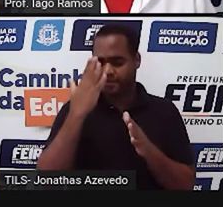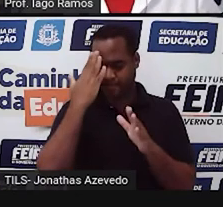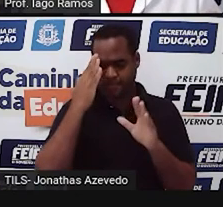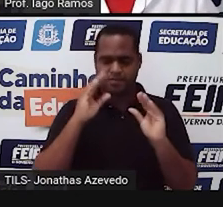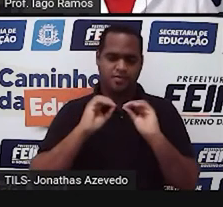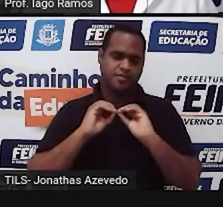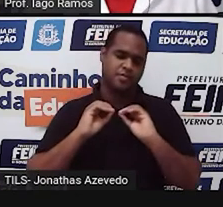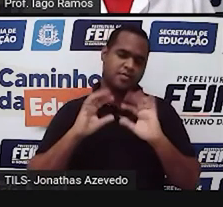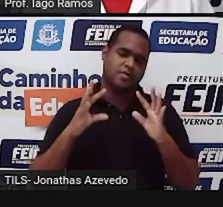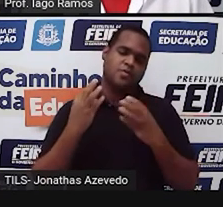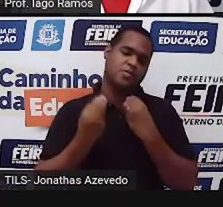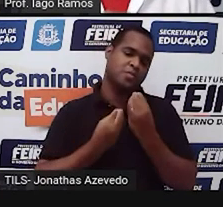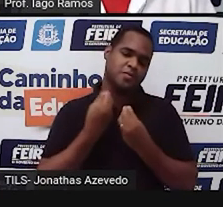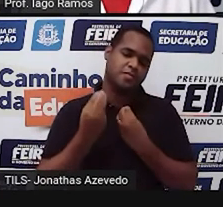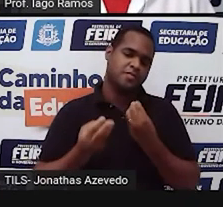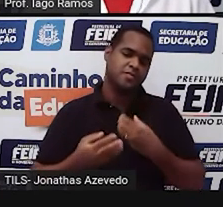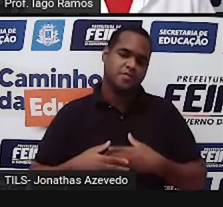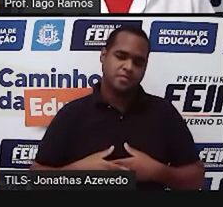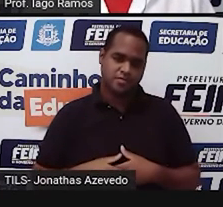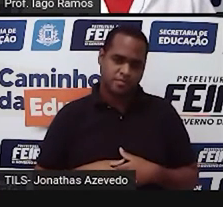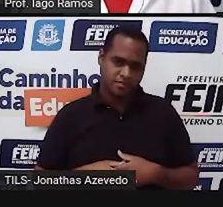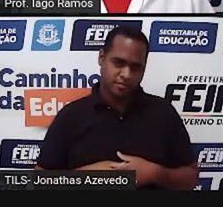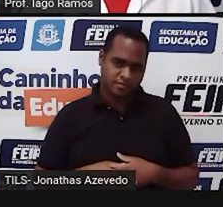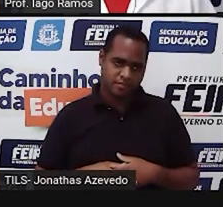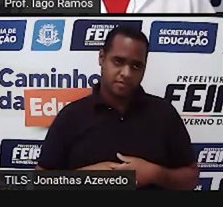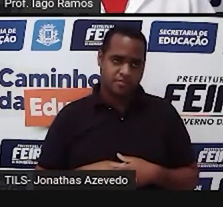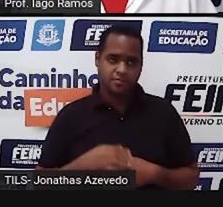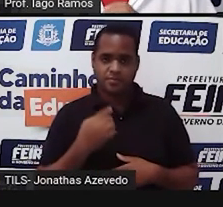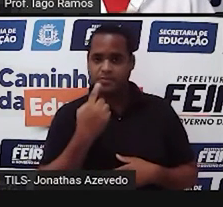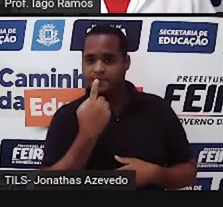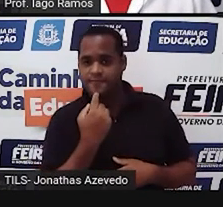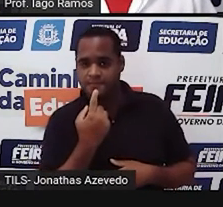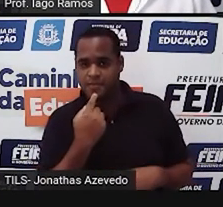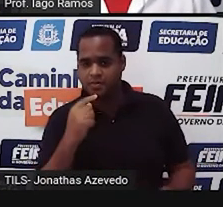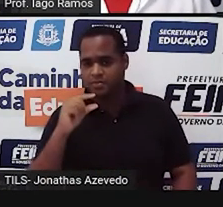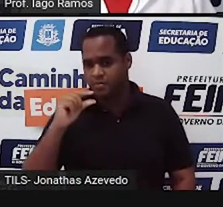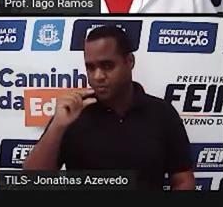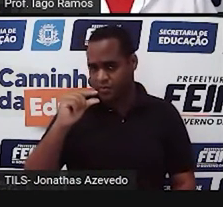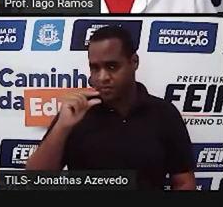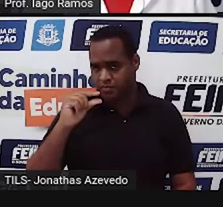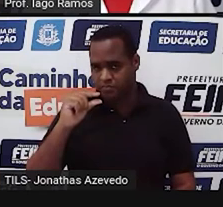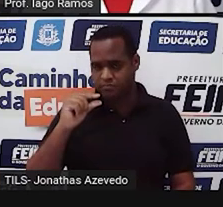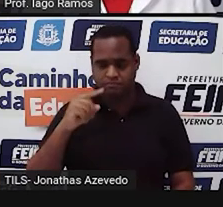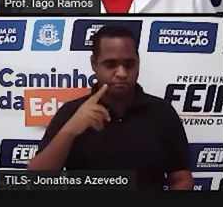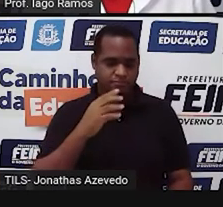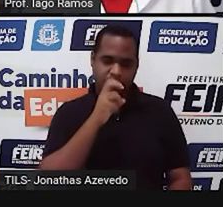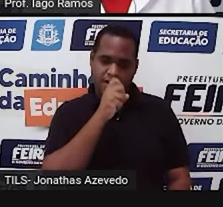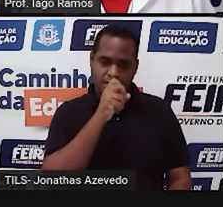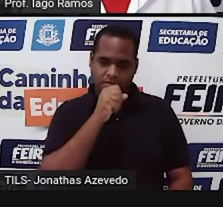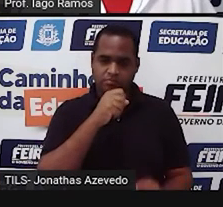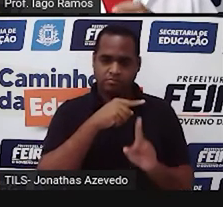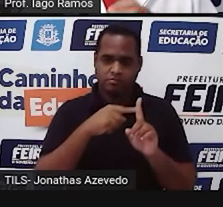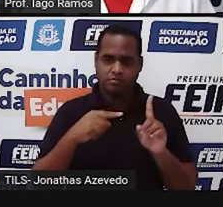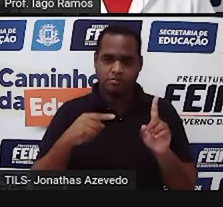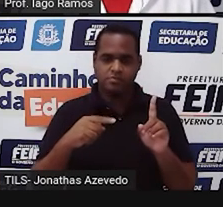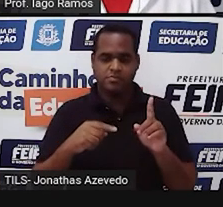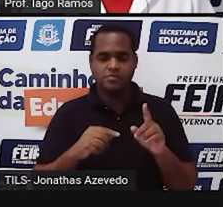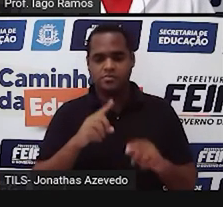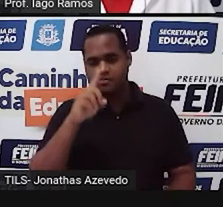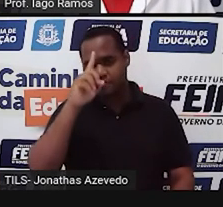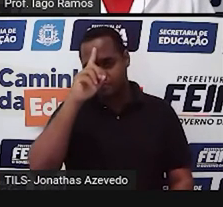você não entendeu do que a gente viu número um em vermelho para pouco número 2 em laranja para a metade do que a gente viu